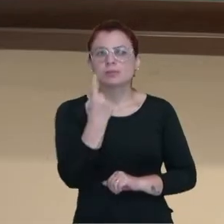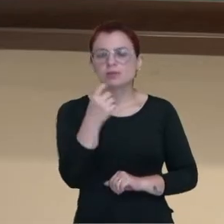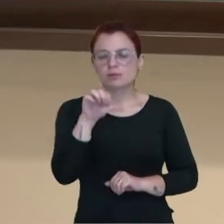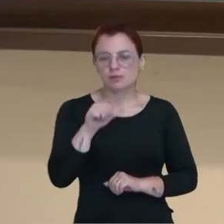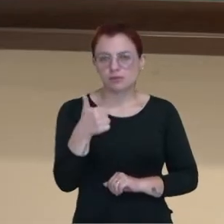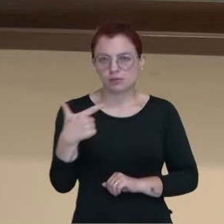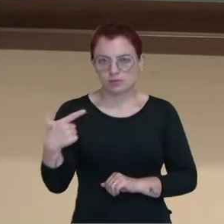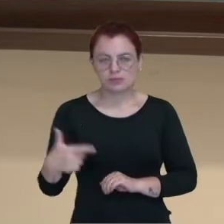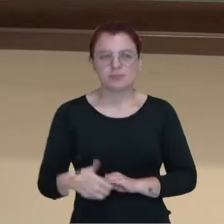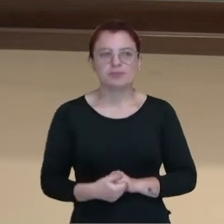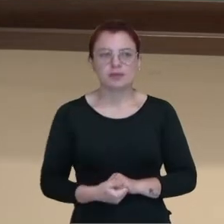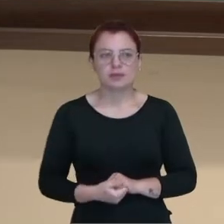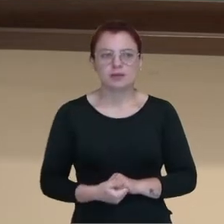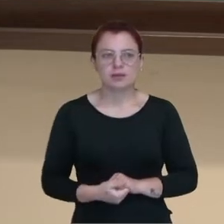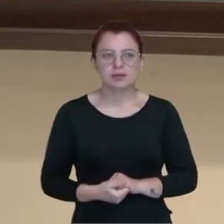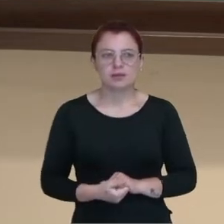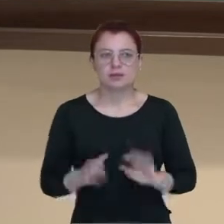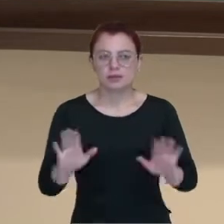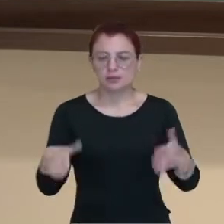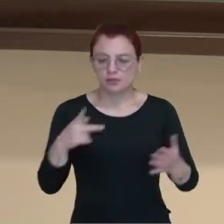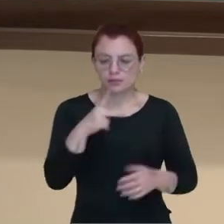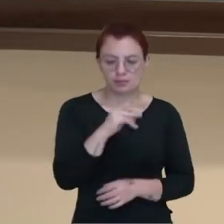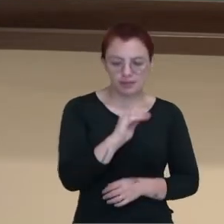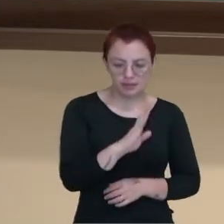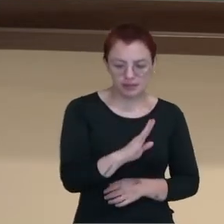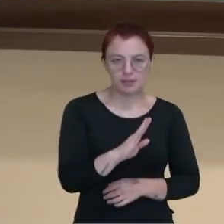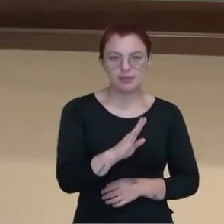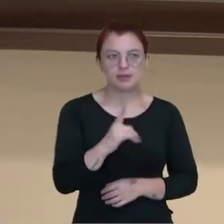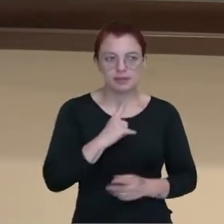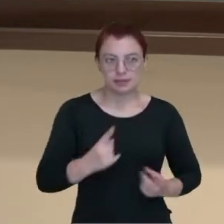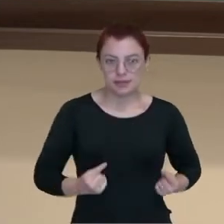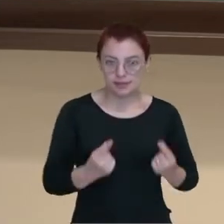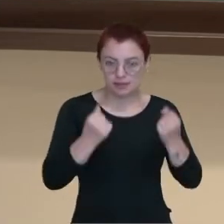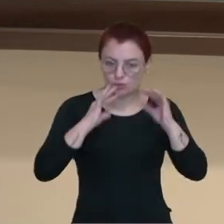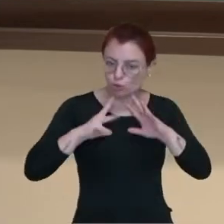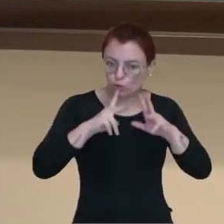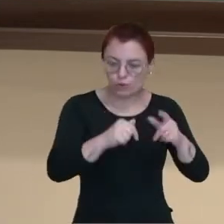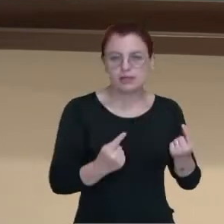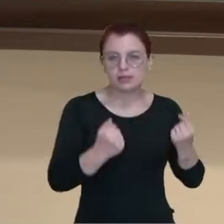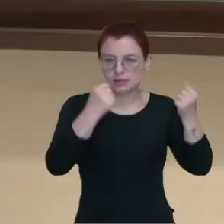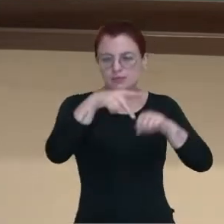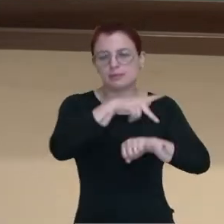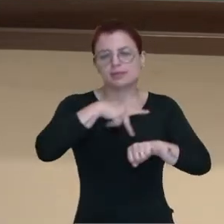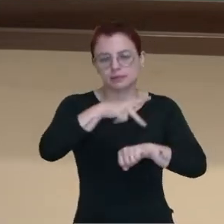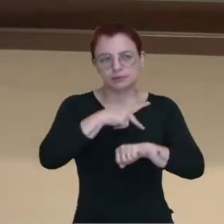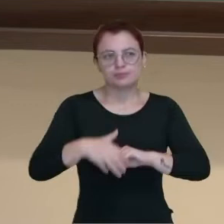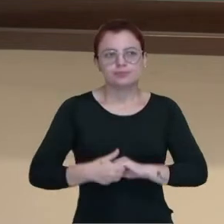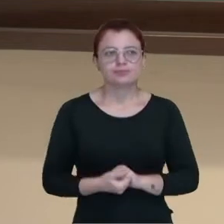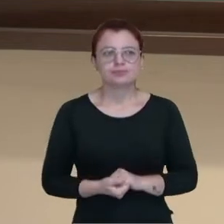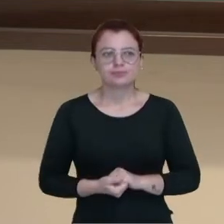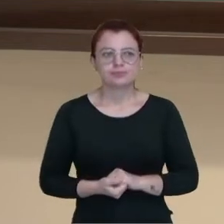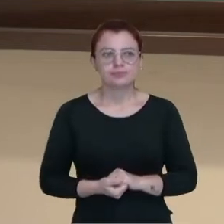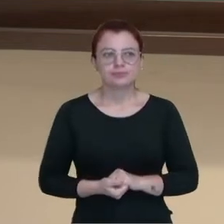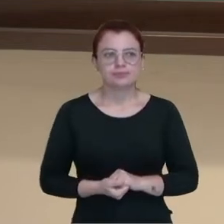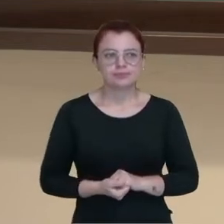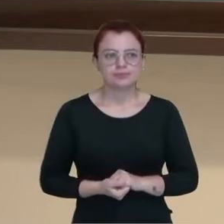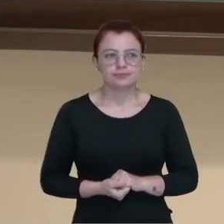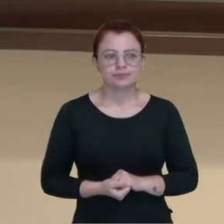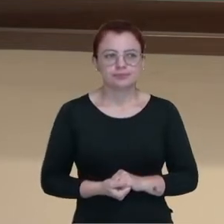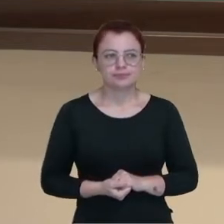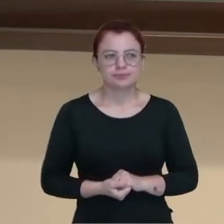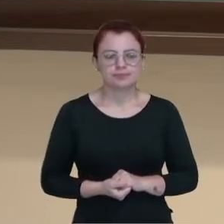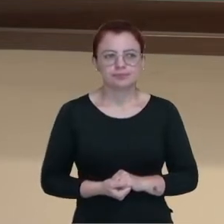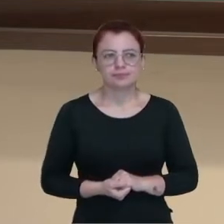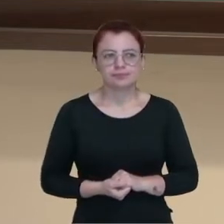um pouquinho, pessoal. Então, o PIB, a riqueza, a soma de toda a riqueza produzida pelo país. O